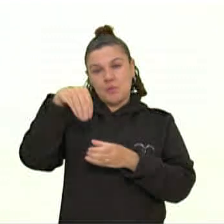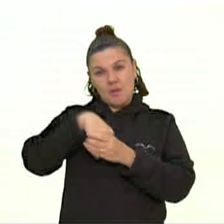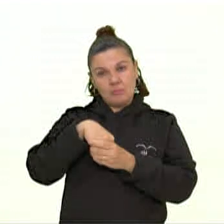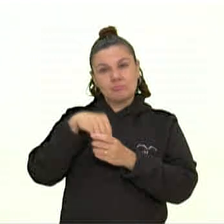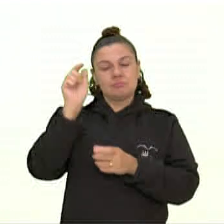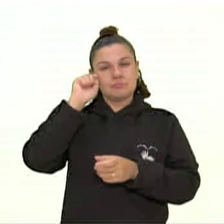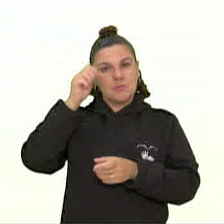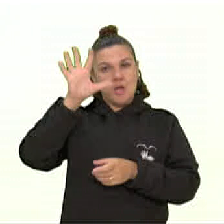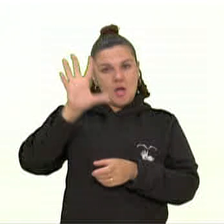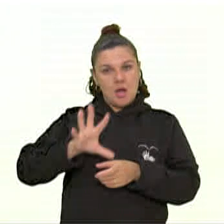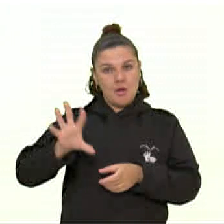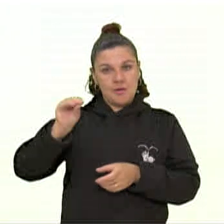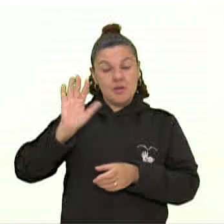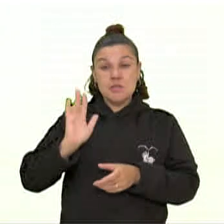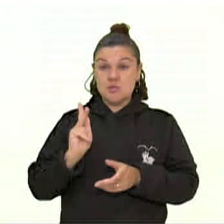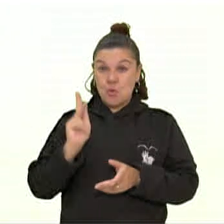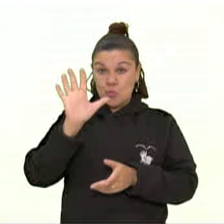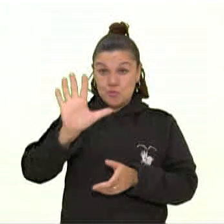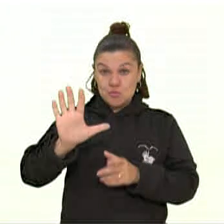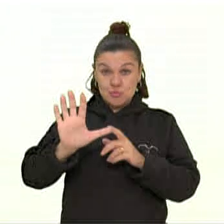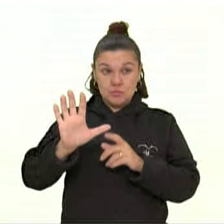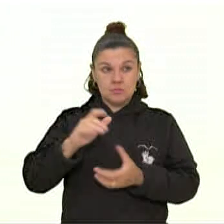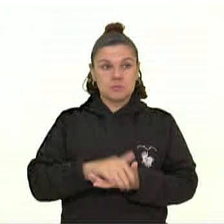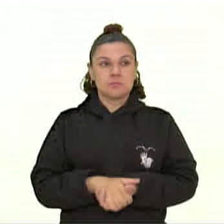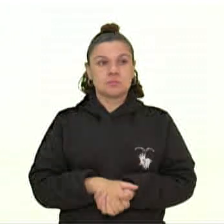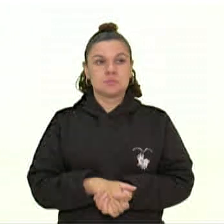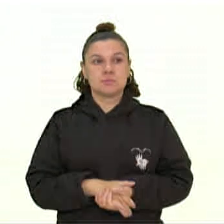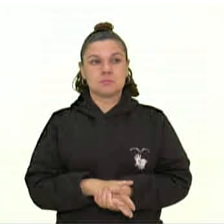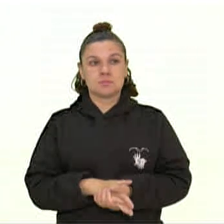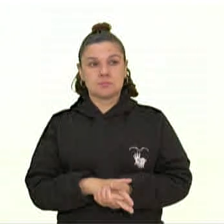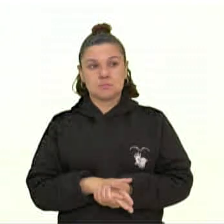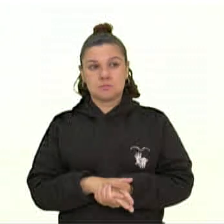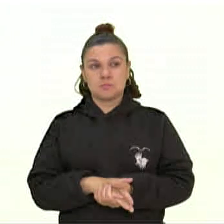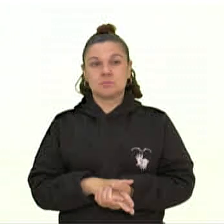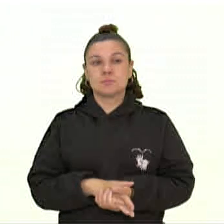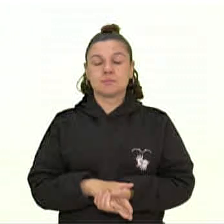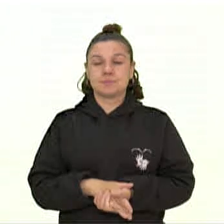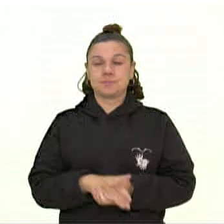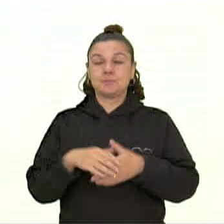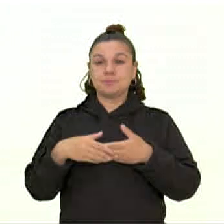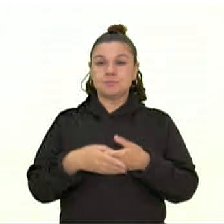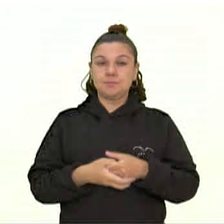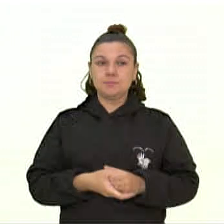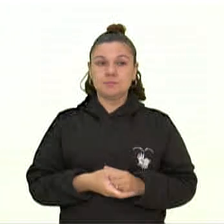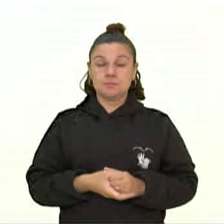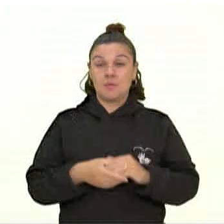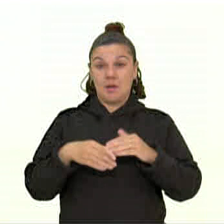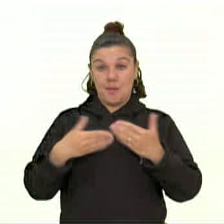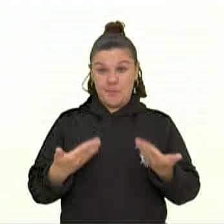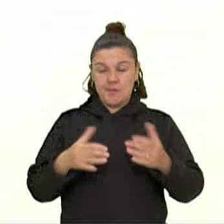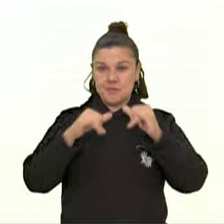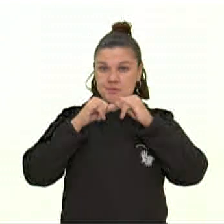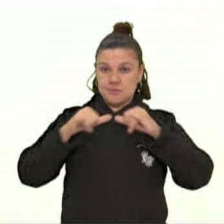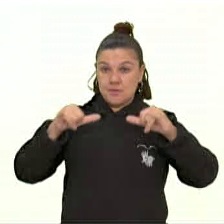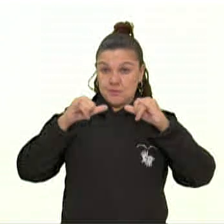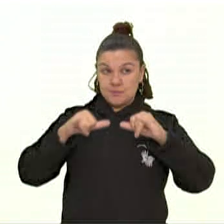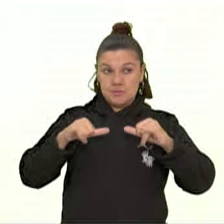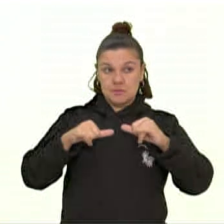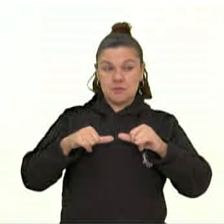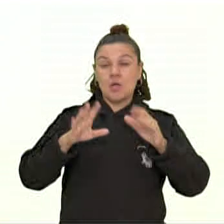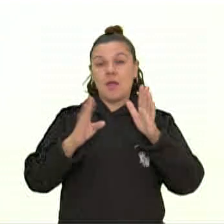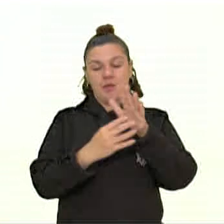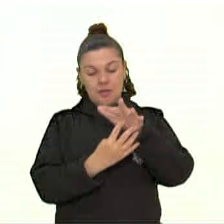continente. Surpreendentemente, elas são migrações internas, horizontais. Mas as notícias que nos chegam são